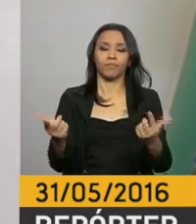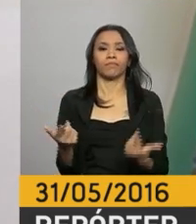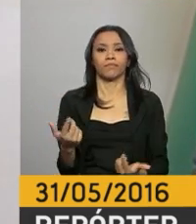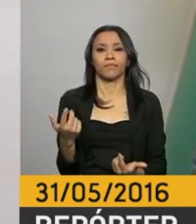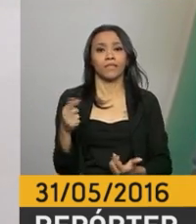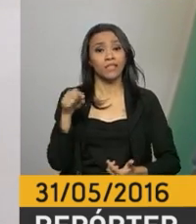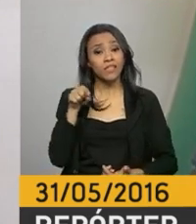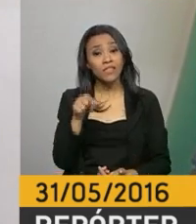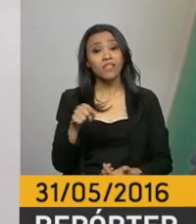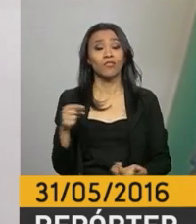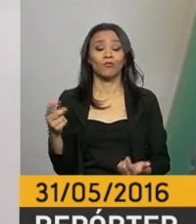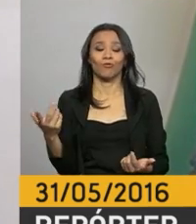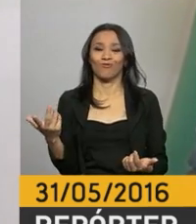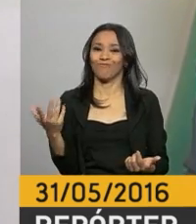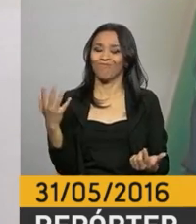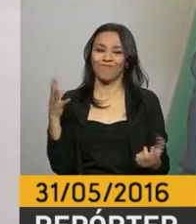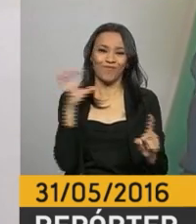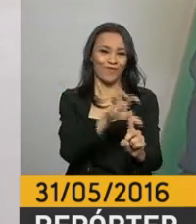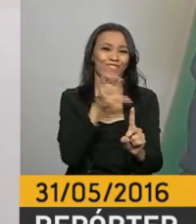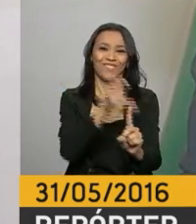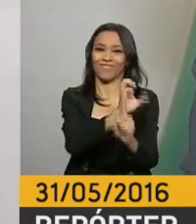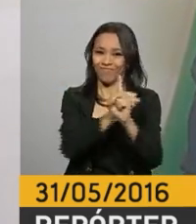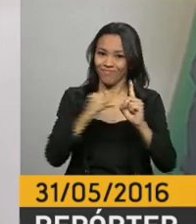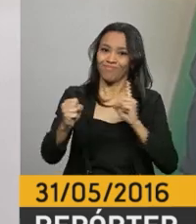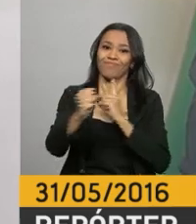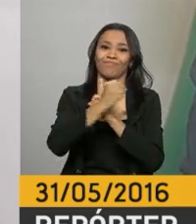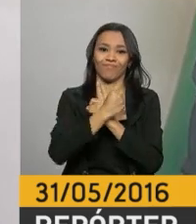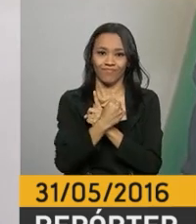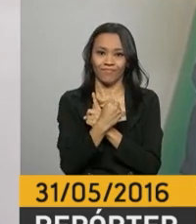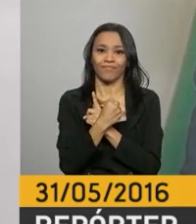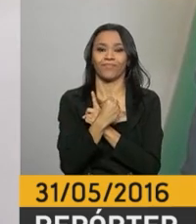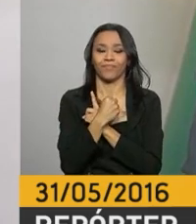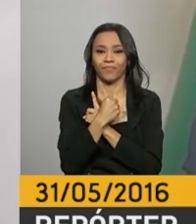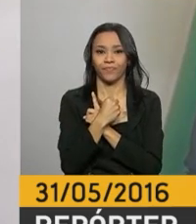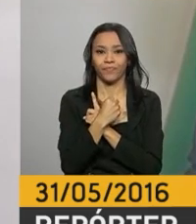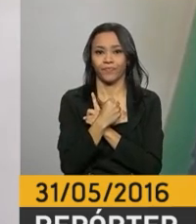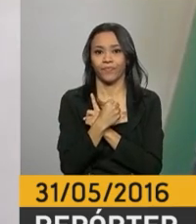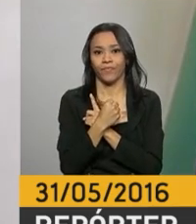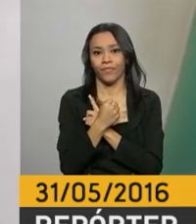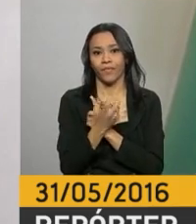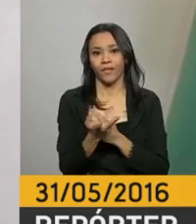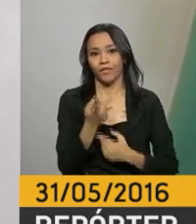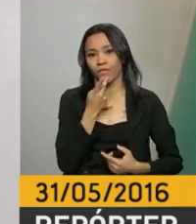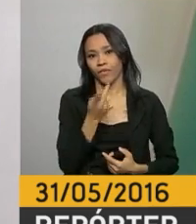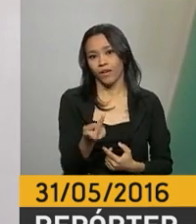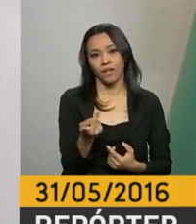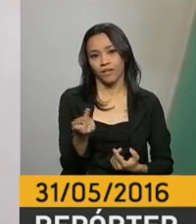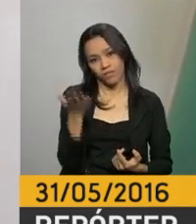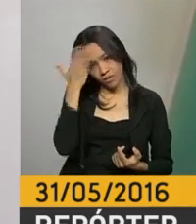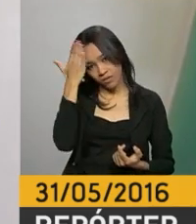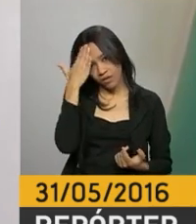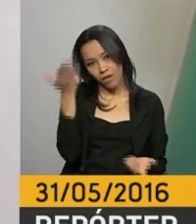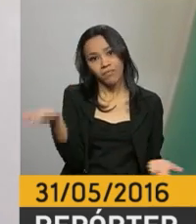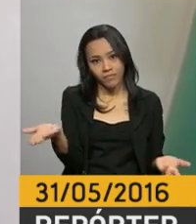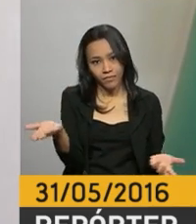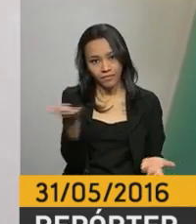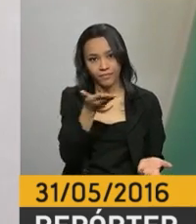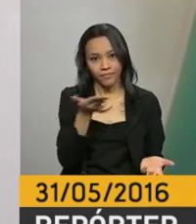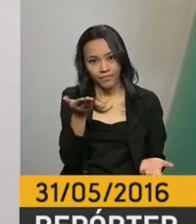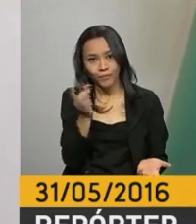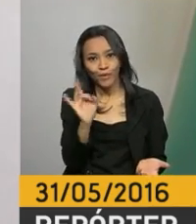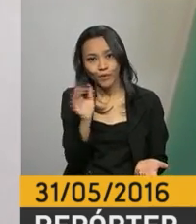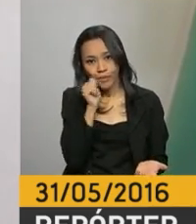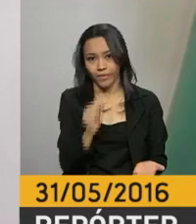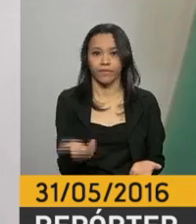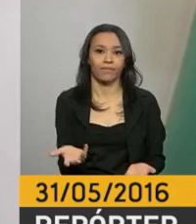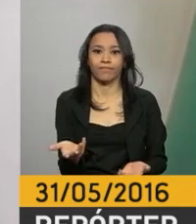enormemente a nossa sociedade. A sociedade, digo aos senhores, não vou dizer nenhuma novidade, vou dizer o óbvio, mas não é apenas a